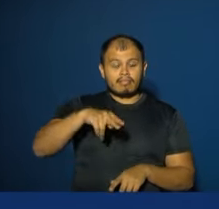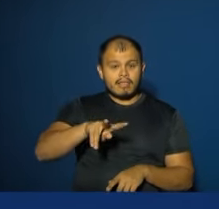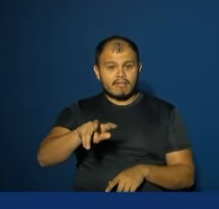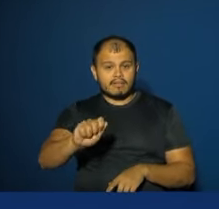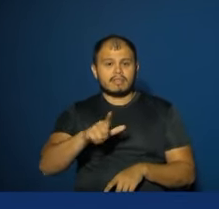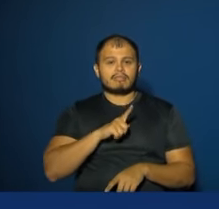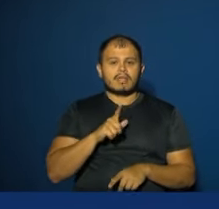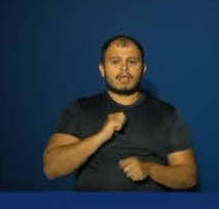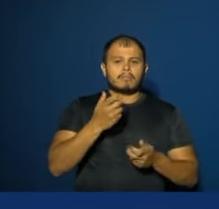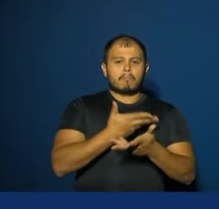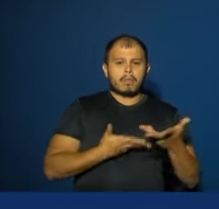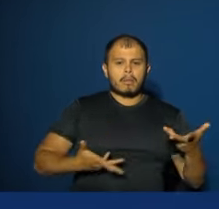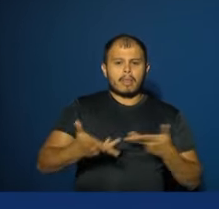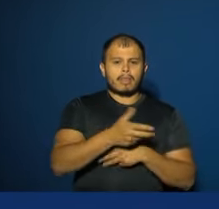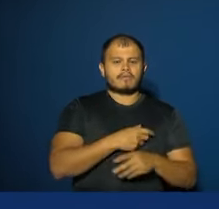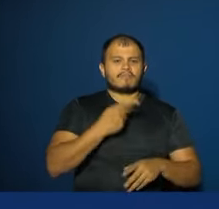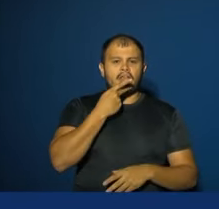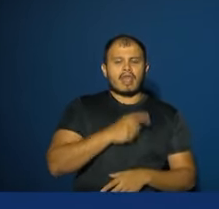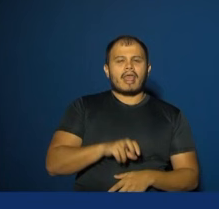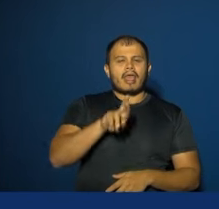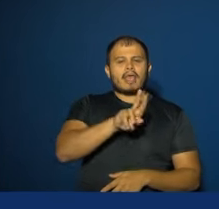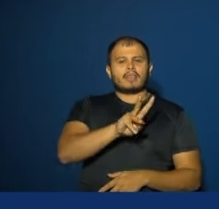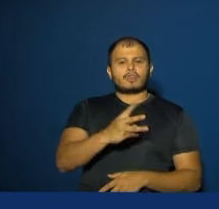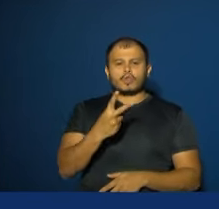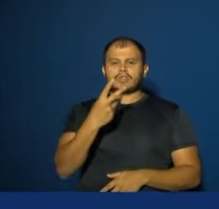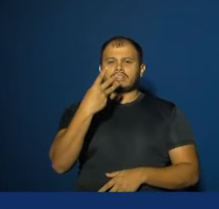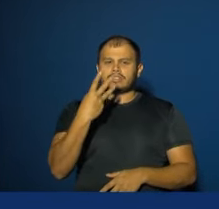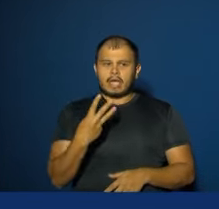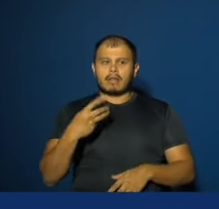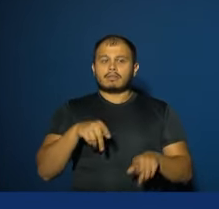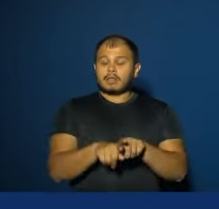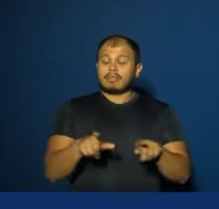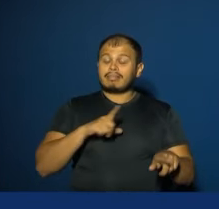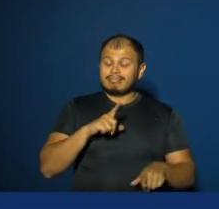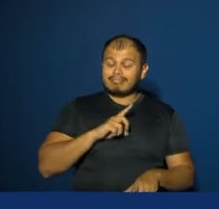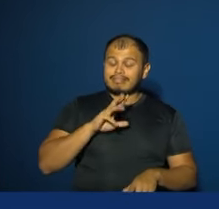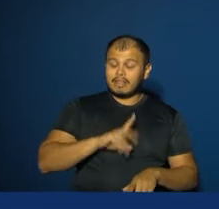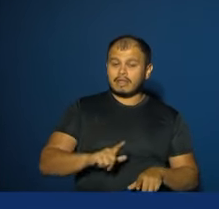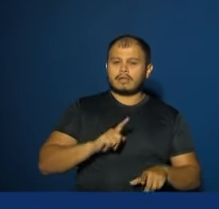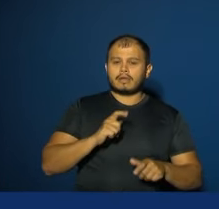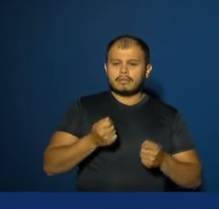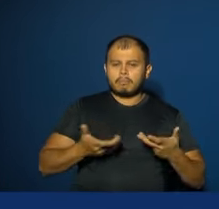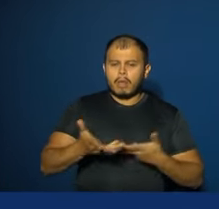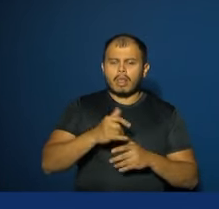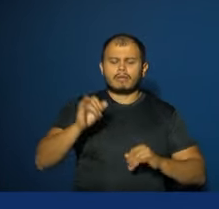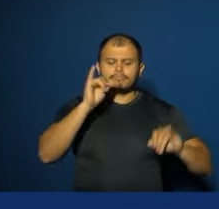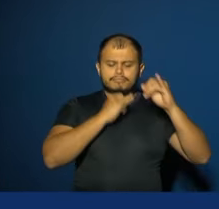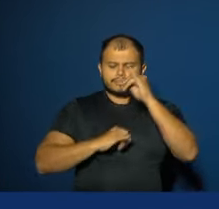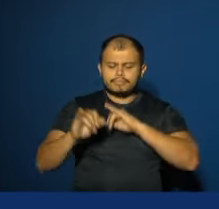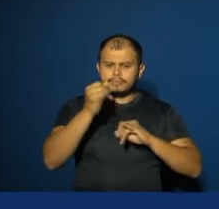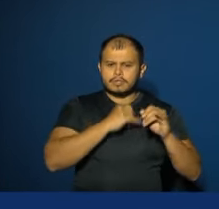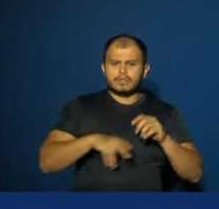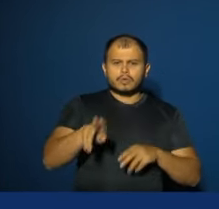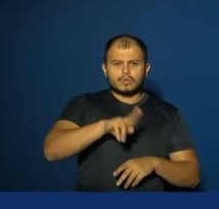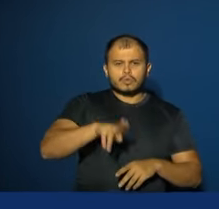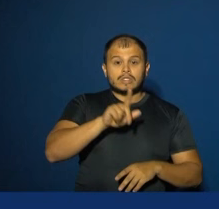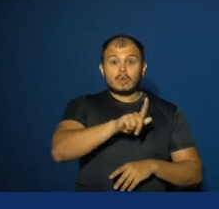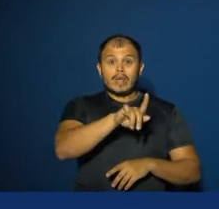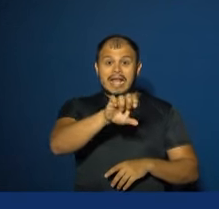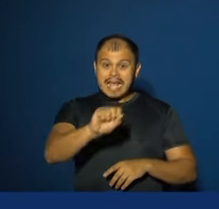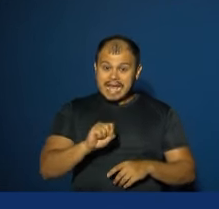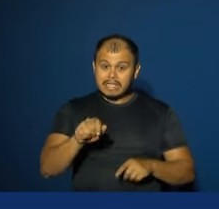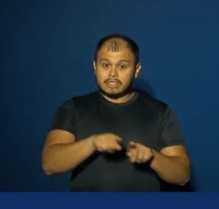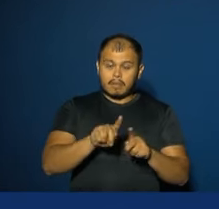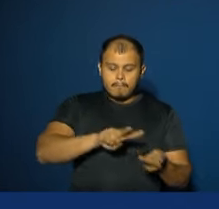Reservoir to Wire, que a gente chama de R2W, que é a produção verticalizada de energia termoelétrica a partir da exploração do gás natural e a